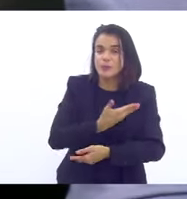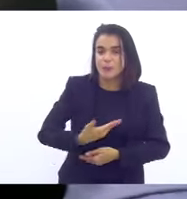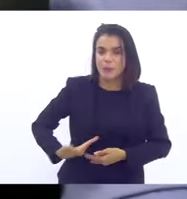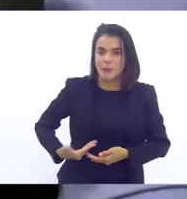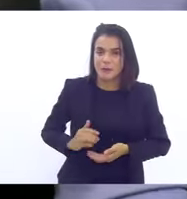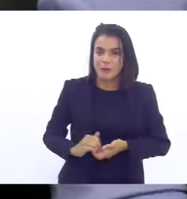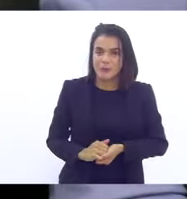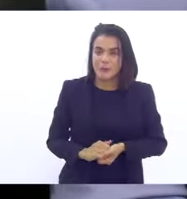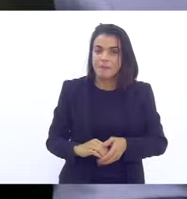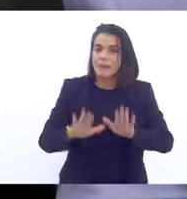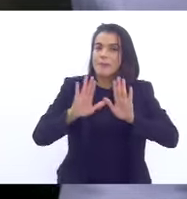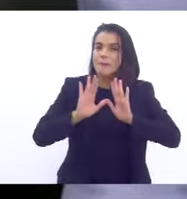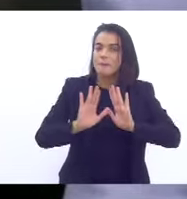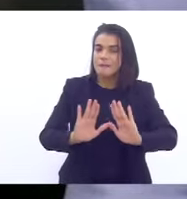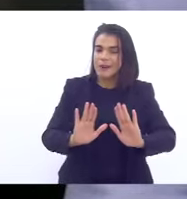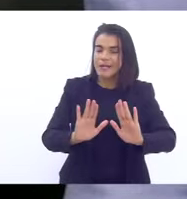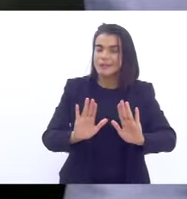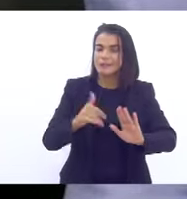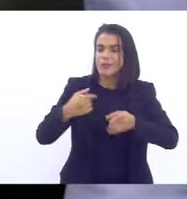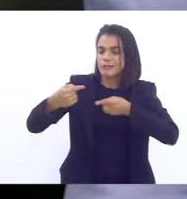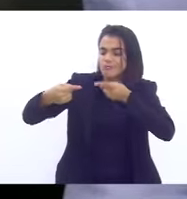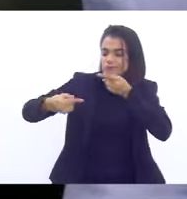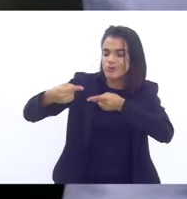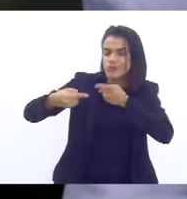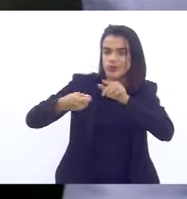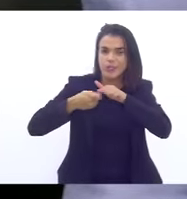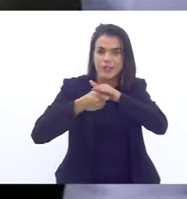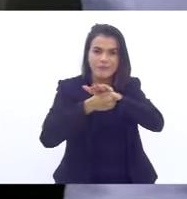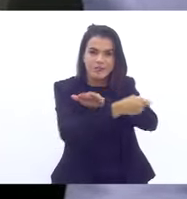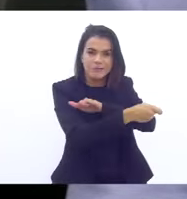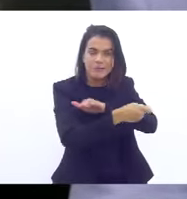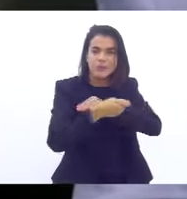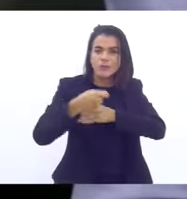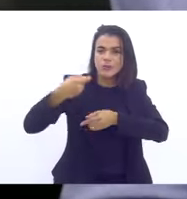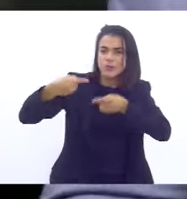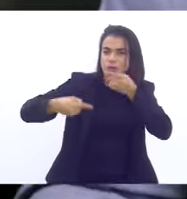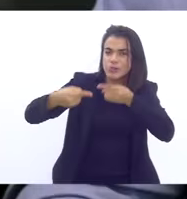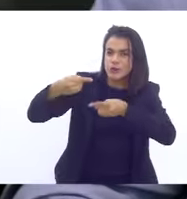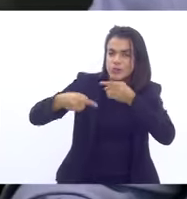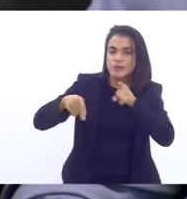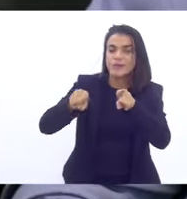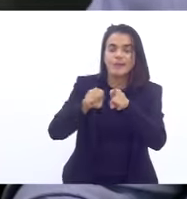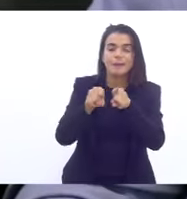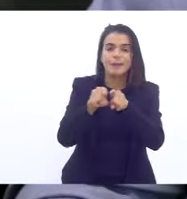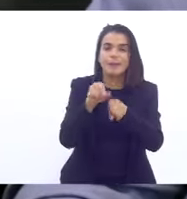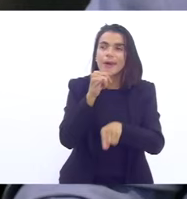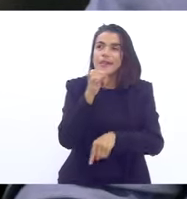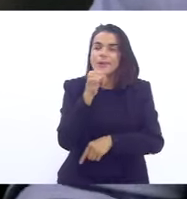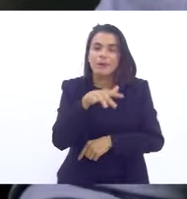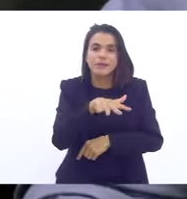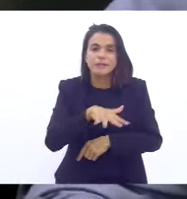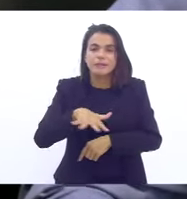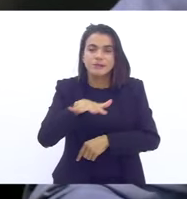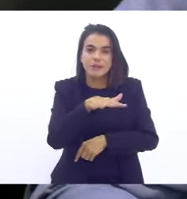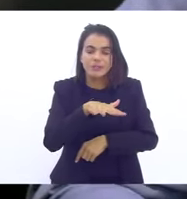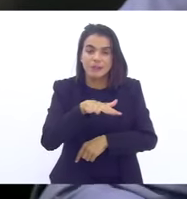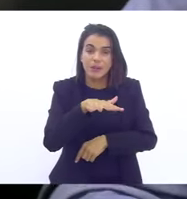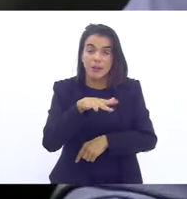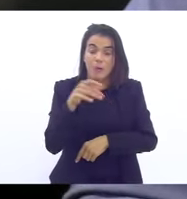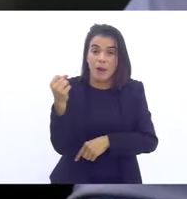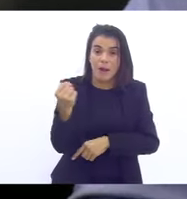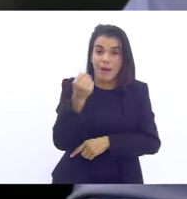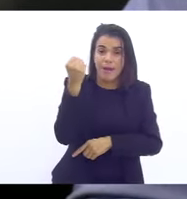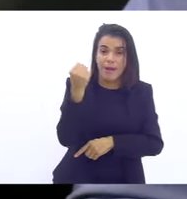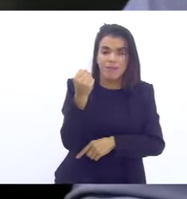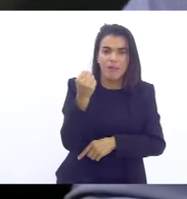Porém, quando se discute investimentos, quando se discute até mesmo aí uma situação dessa como crise,